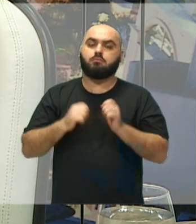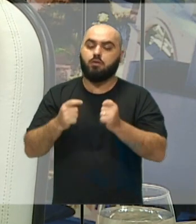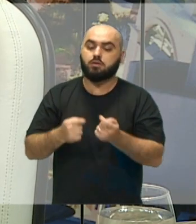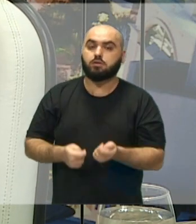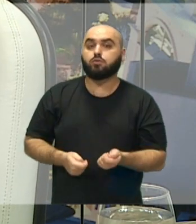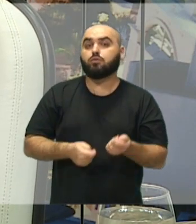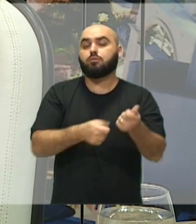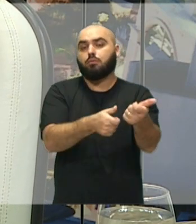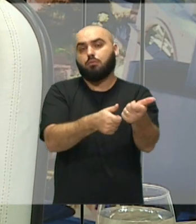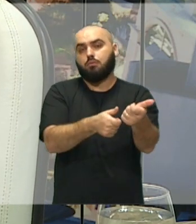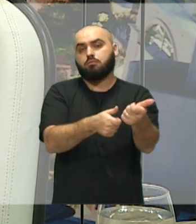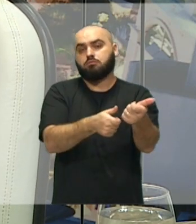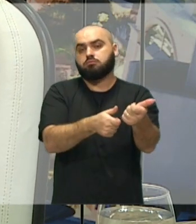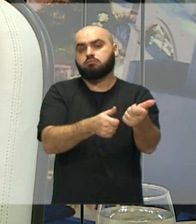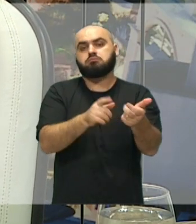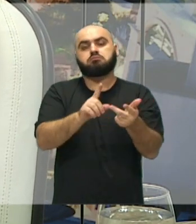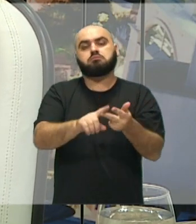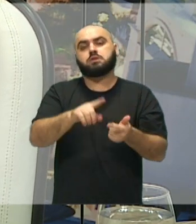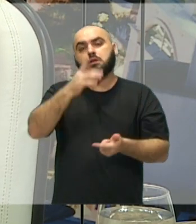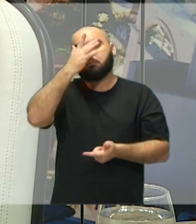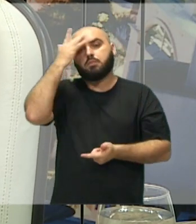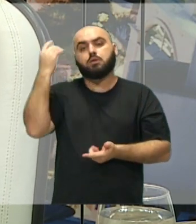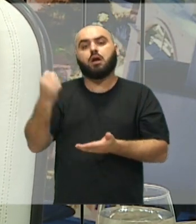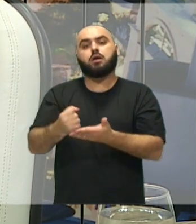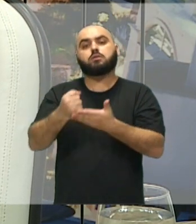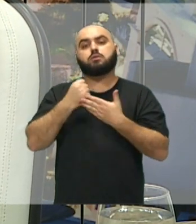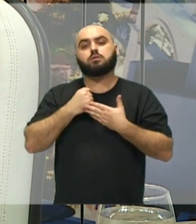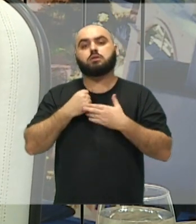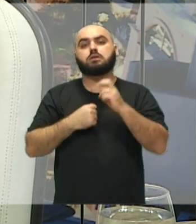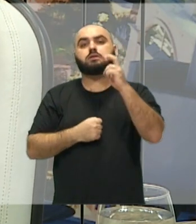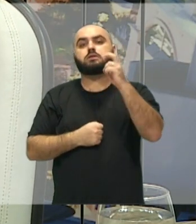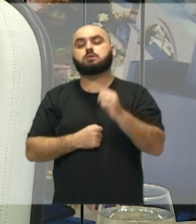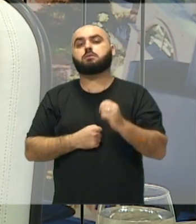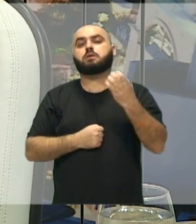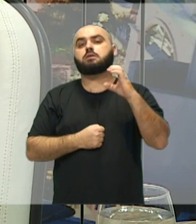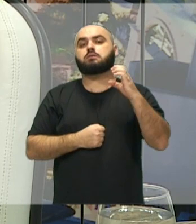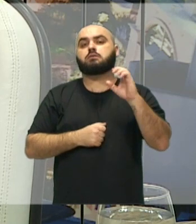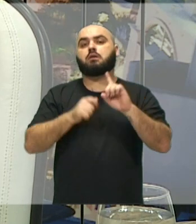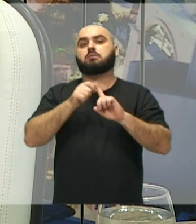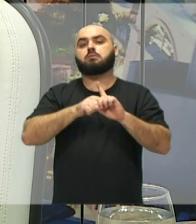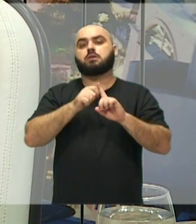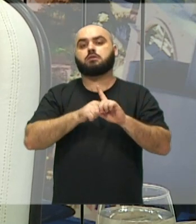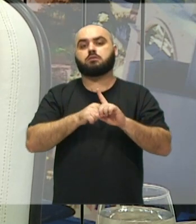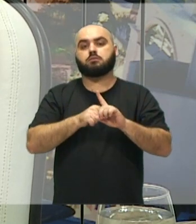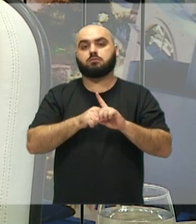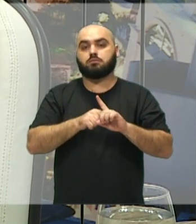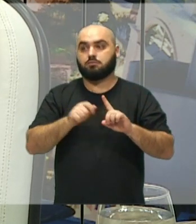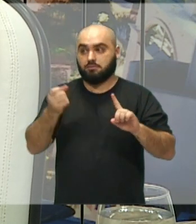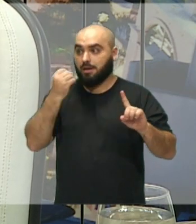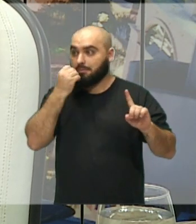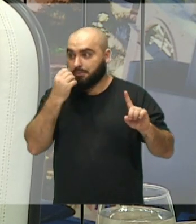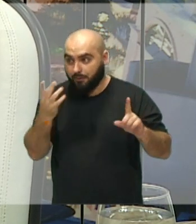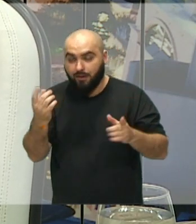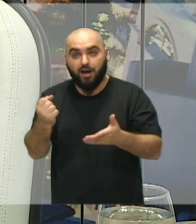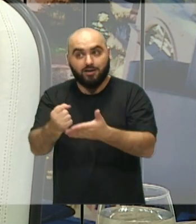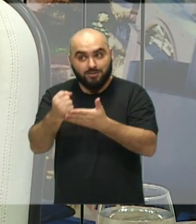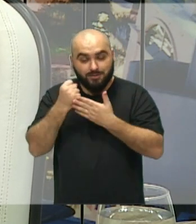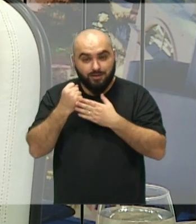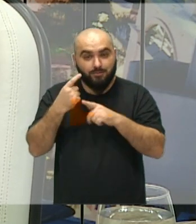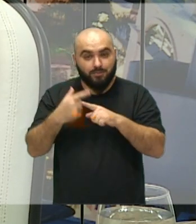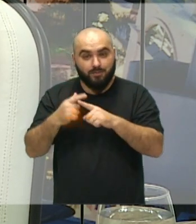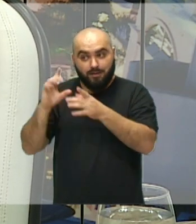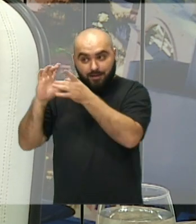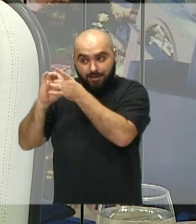né? Tem pessoas que nos ajudam com 50 centavos por mês. E é bacana, ajuda, porque no